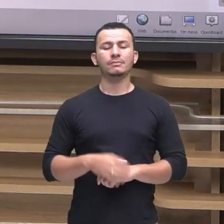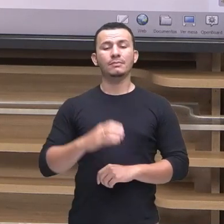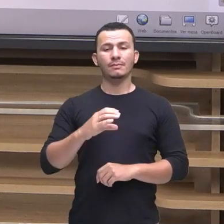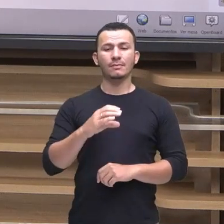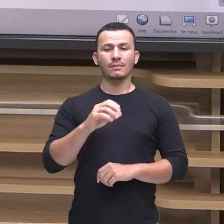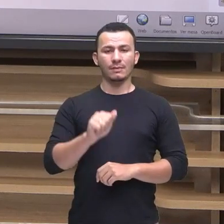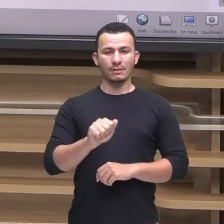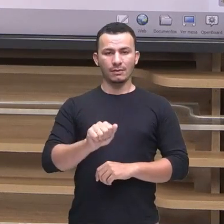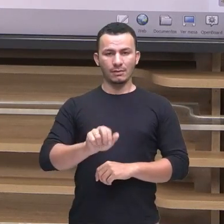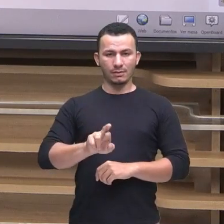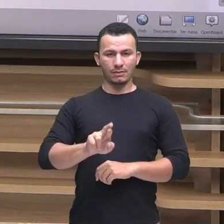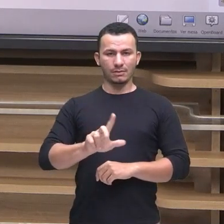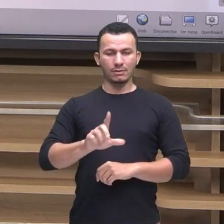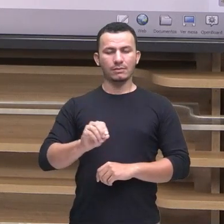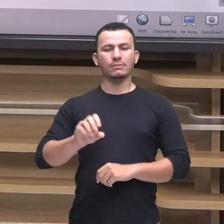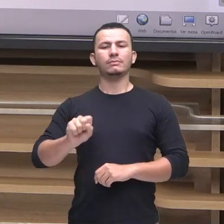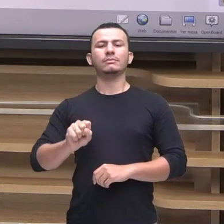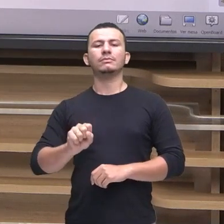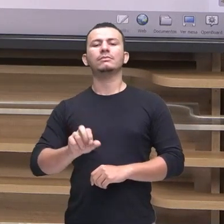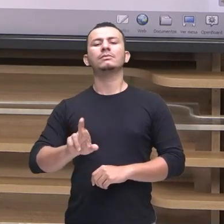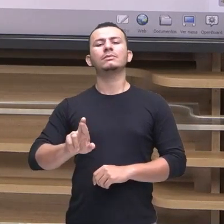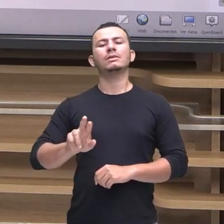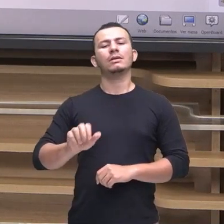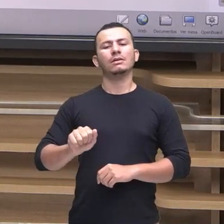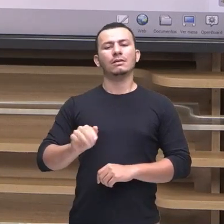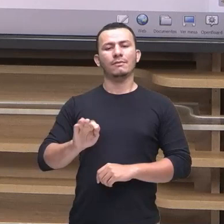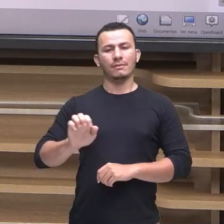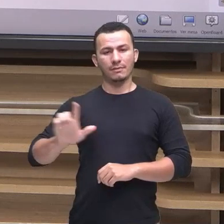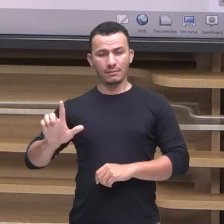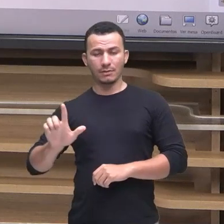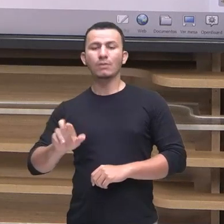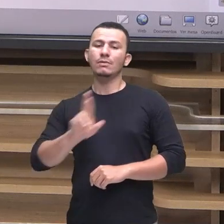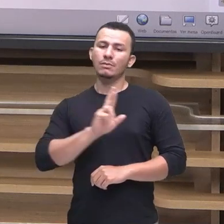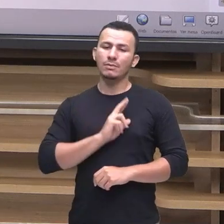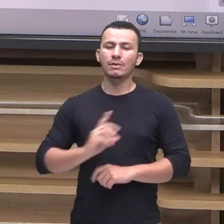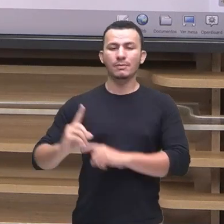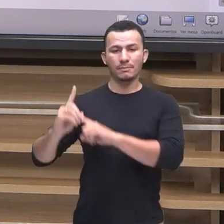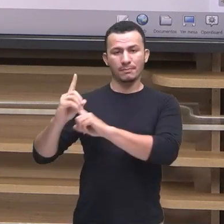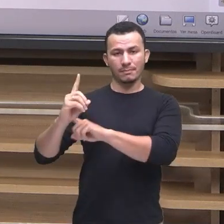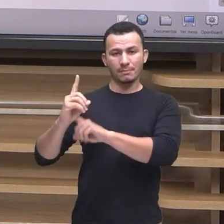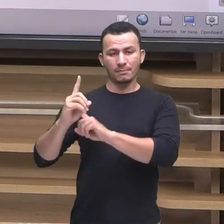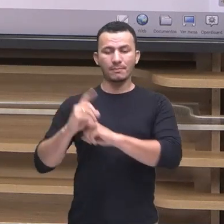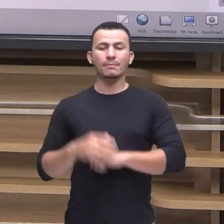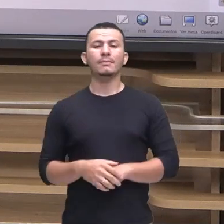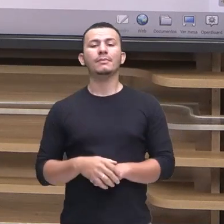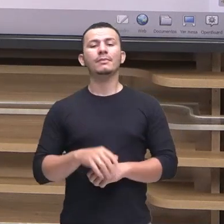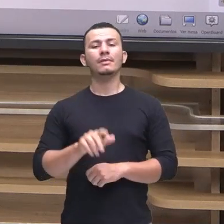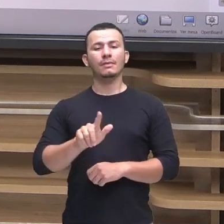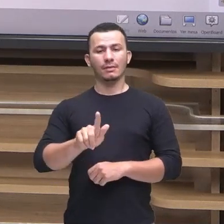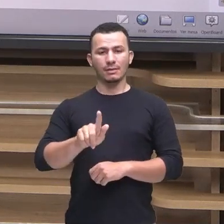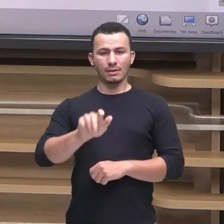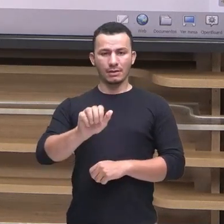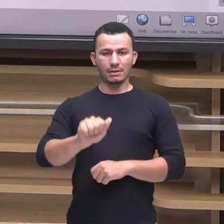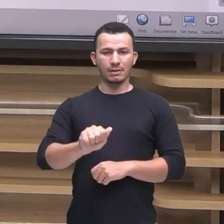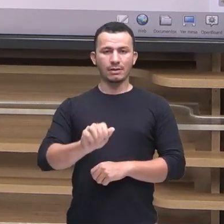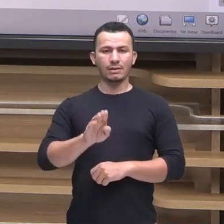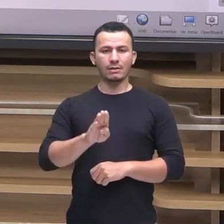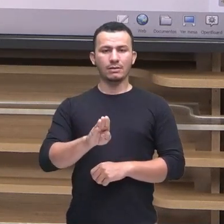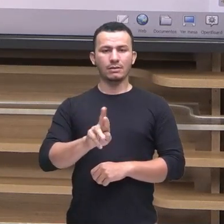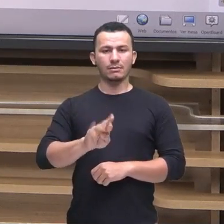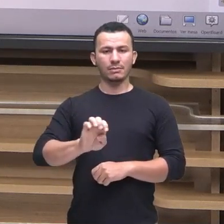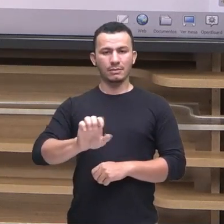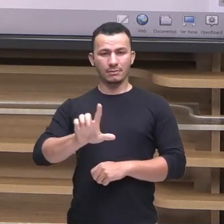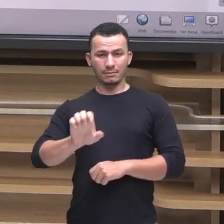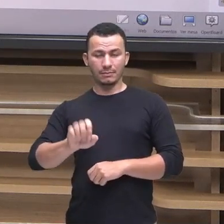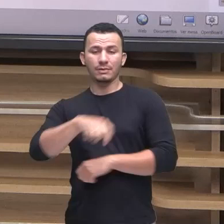Carlos Rafael escolheu a letra D. A Gabriele escolheu a letra A, não